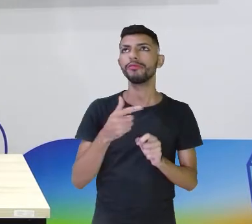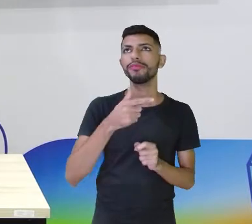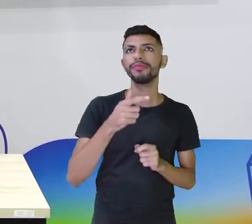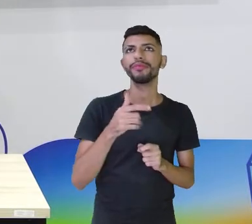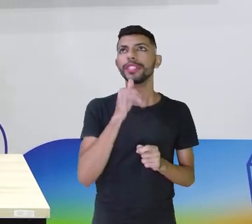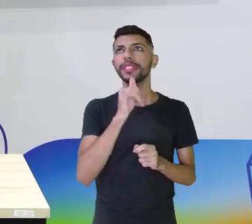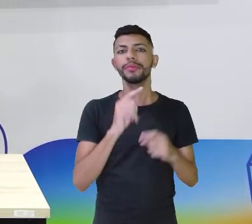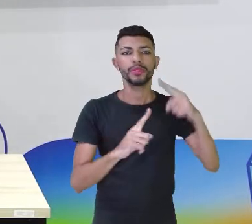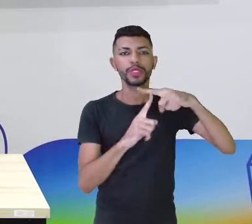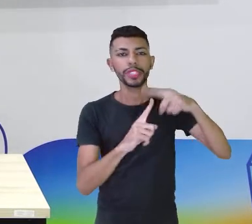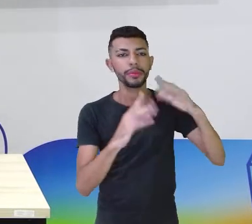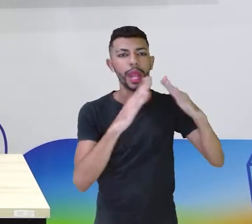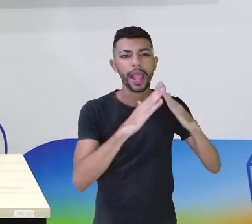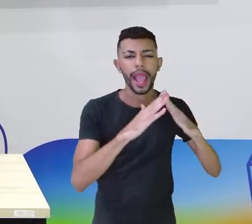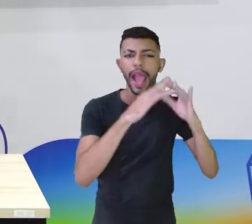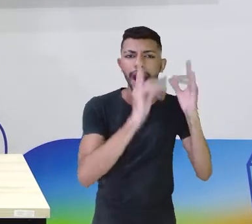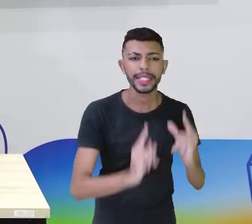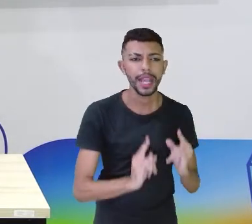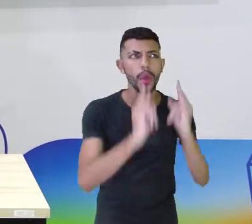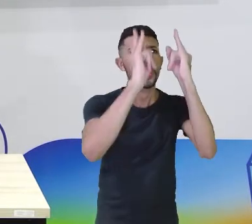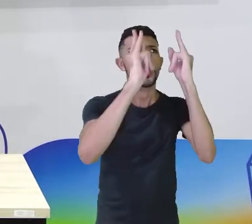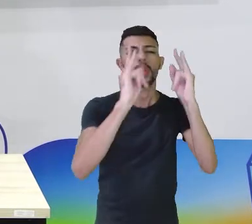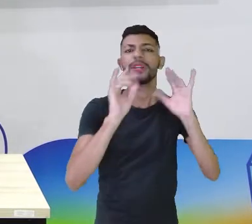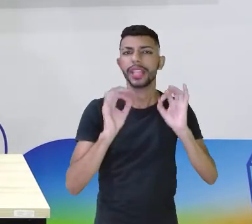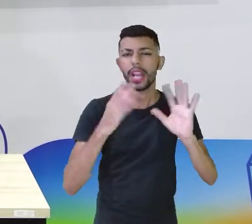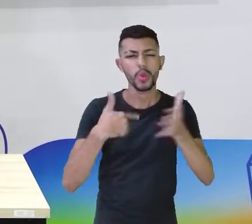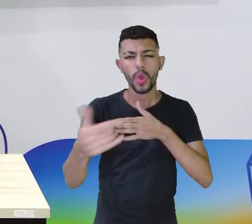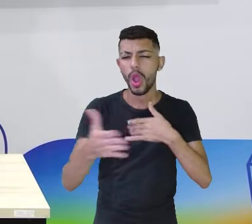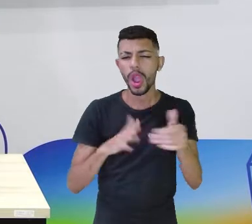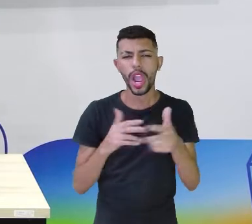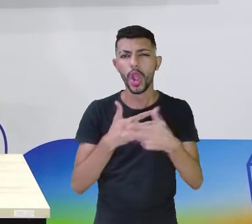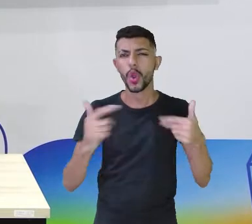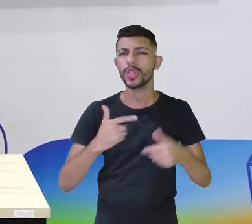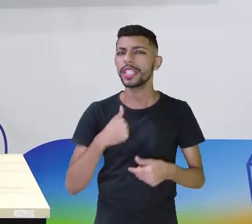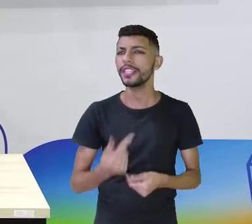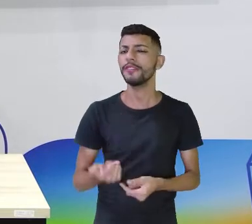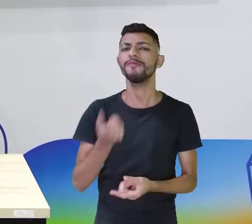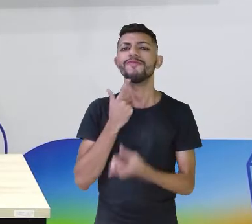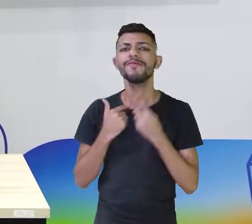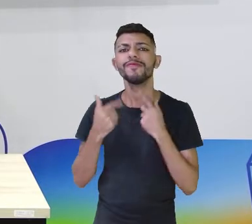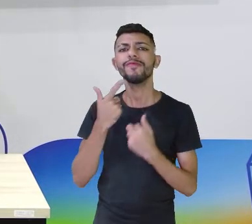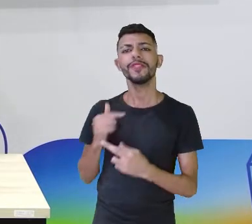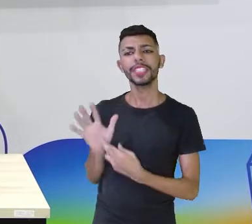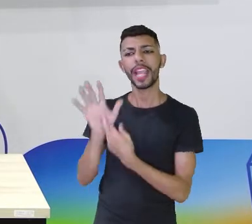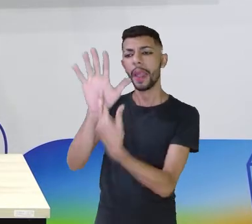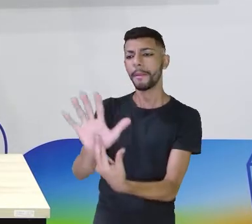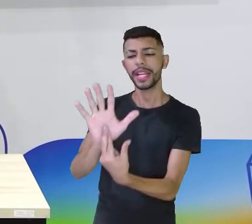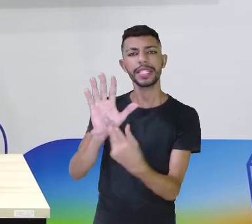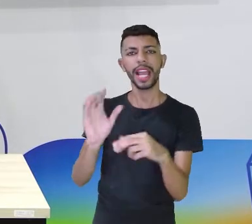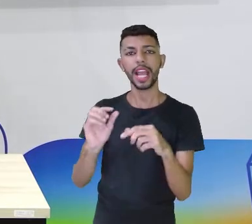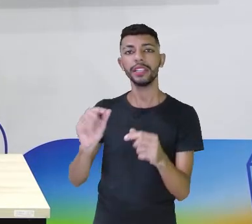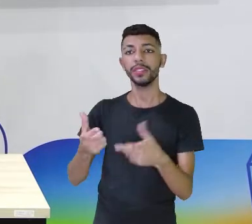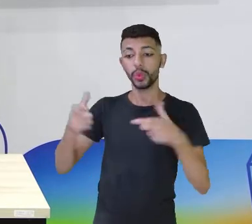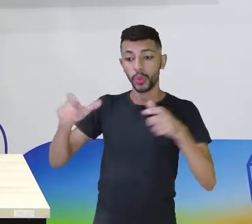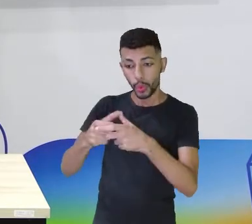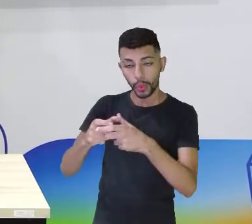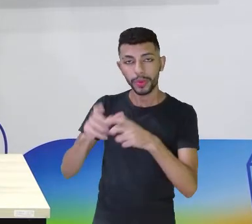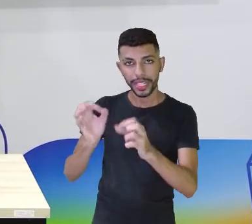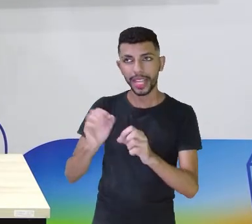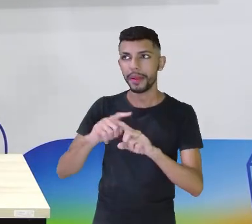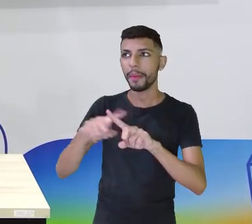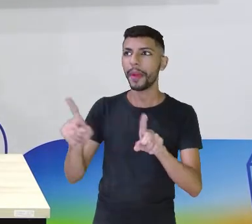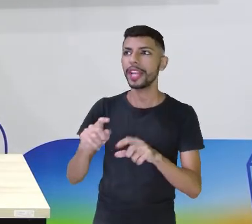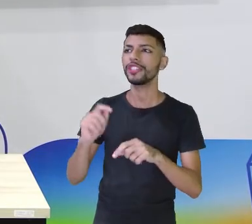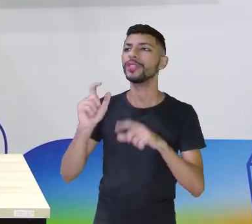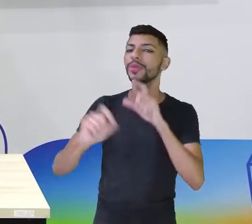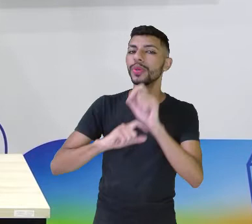imóvel, um prédio, qualquer coisa que eu queira representar em tamanho menor, mas que eu